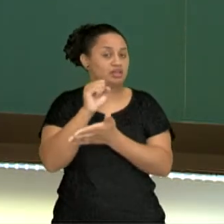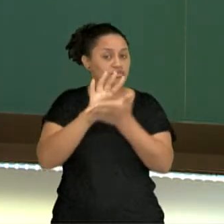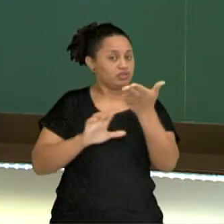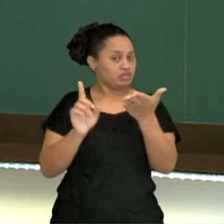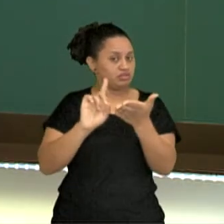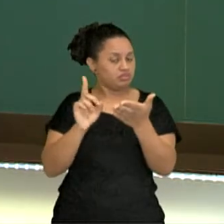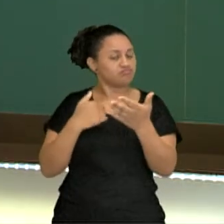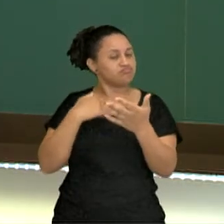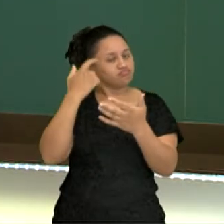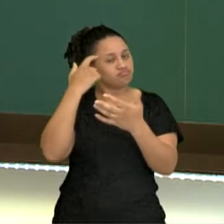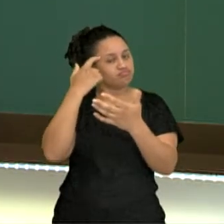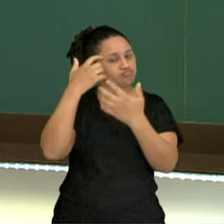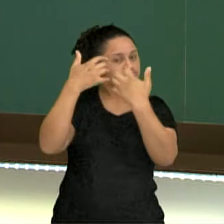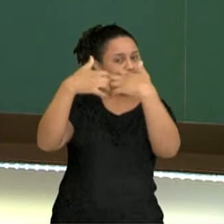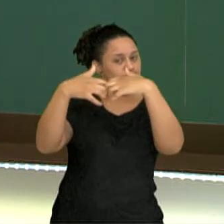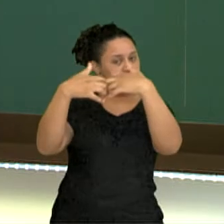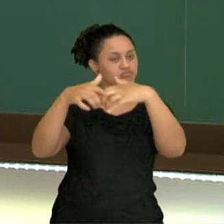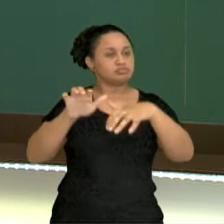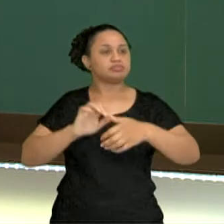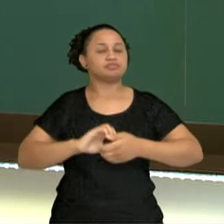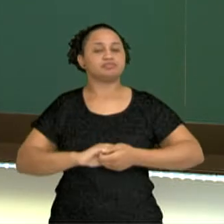tá?